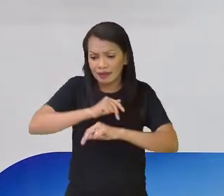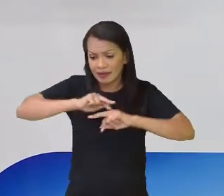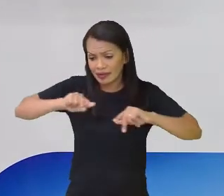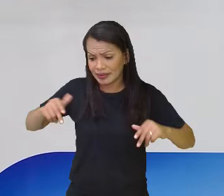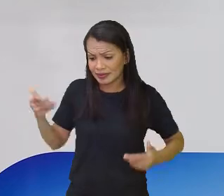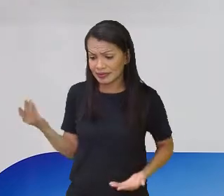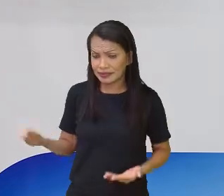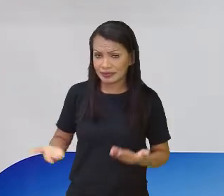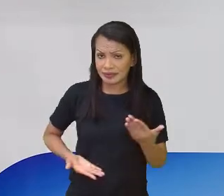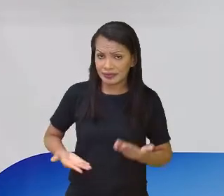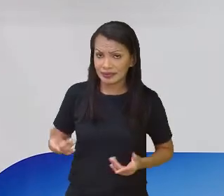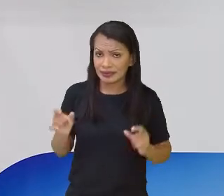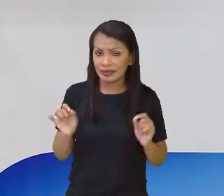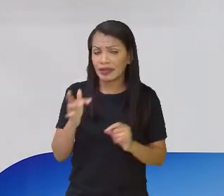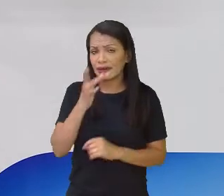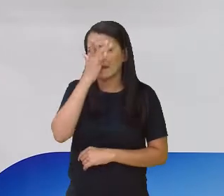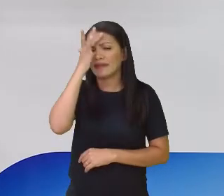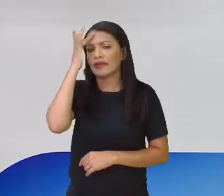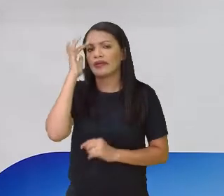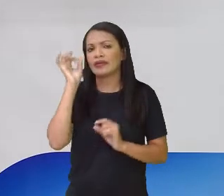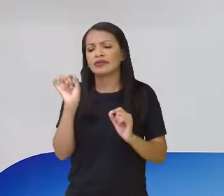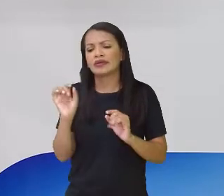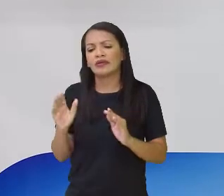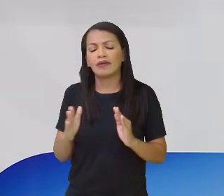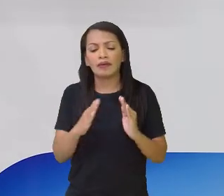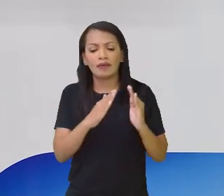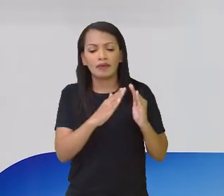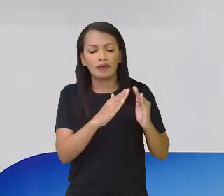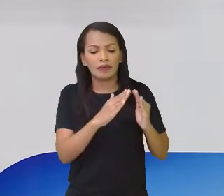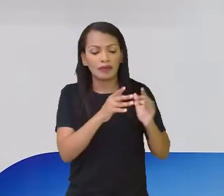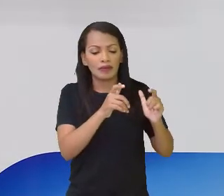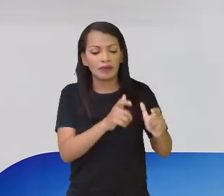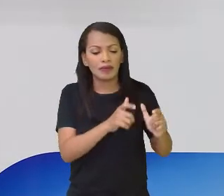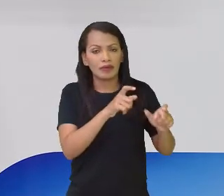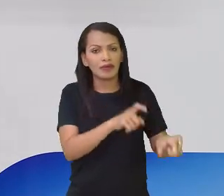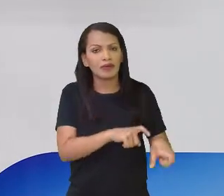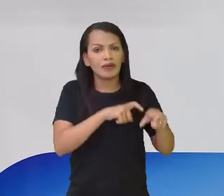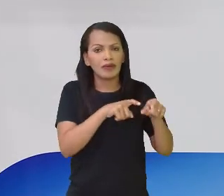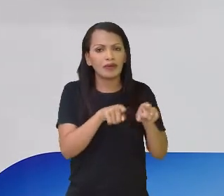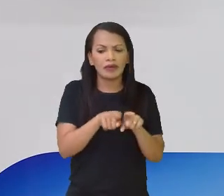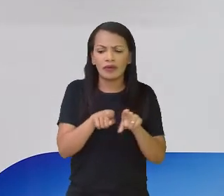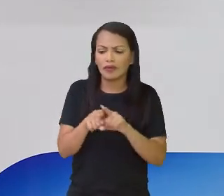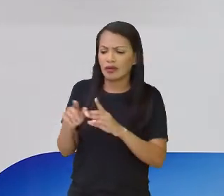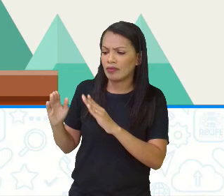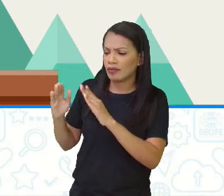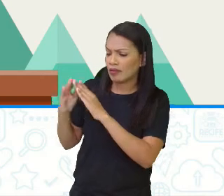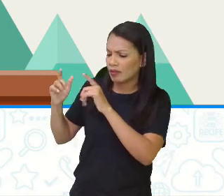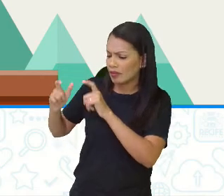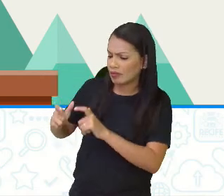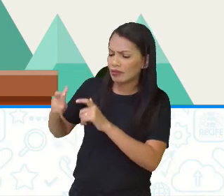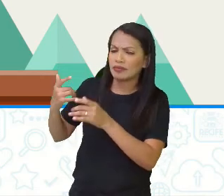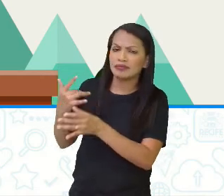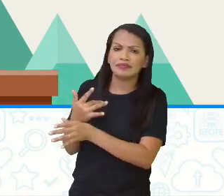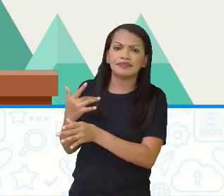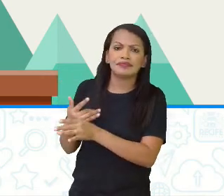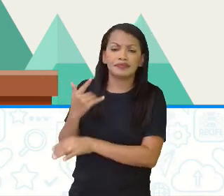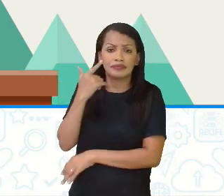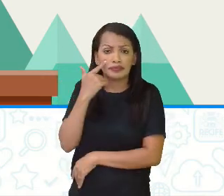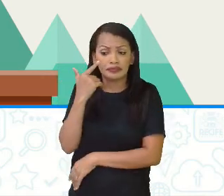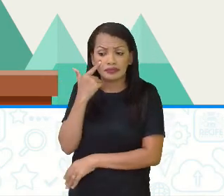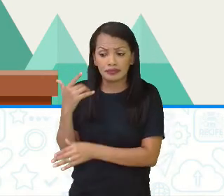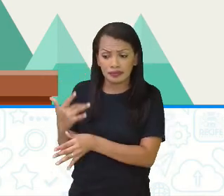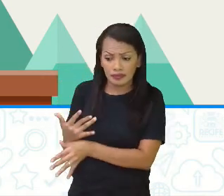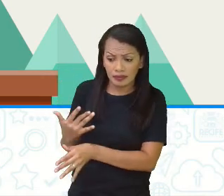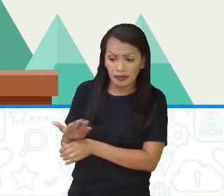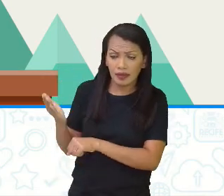aí, entre moradores, que são moradores do campo, moradores da cidade. Então, a cidade, acompanha comigo aí, a